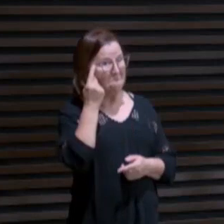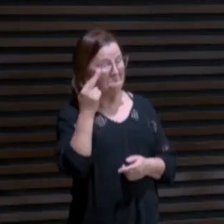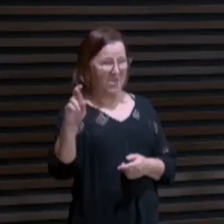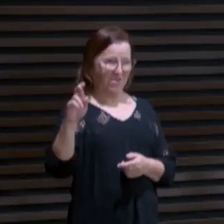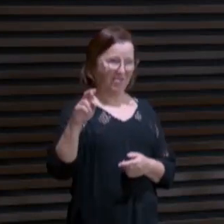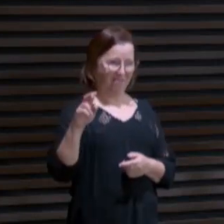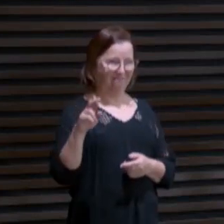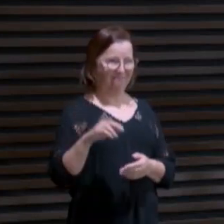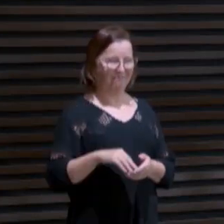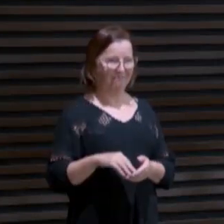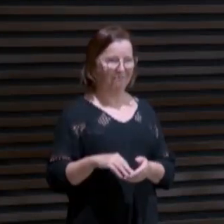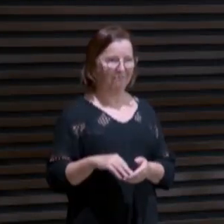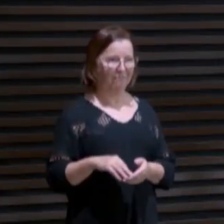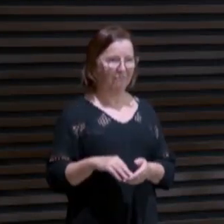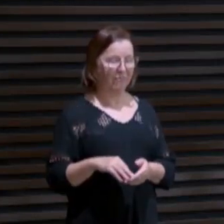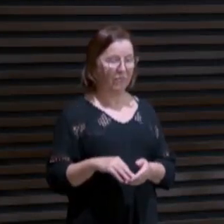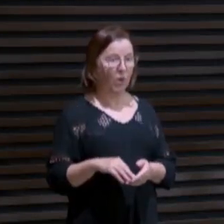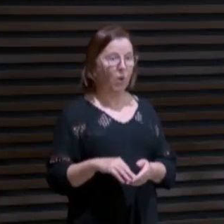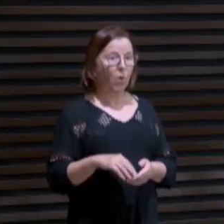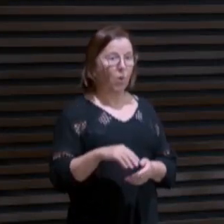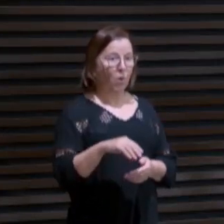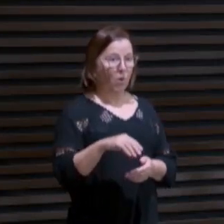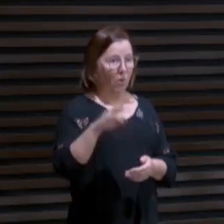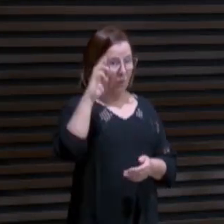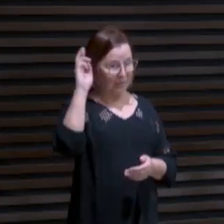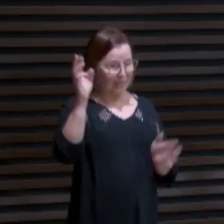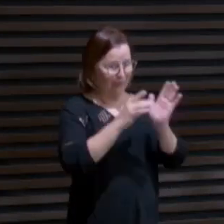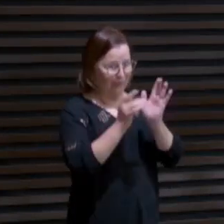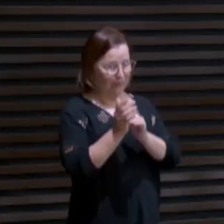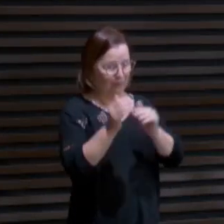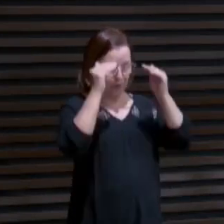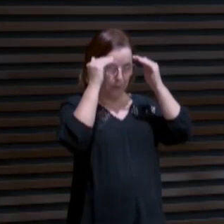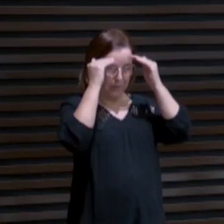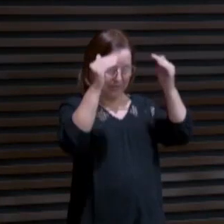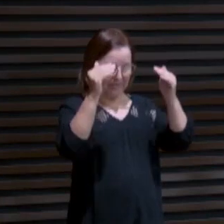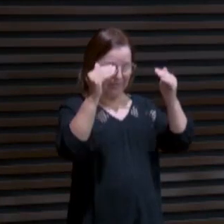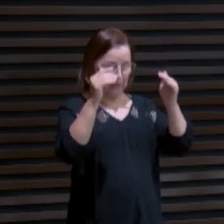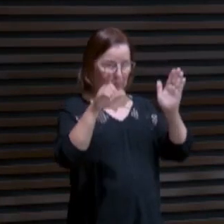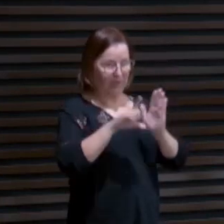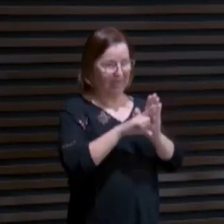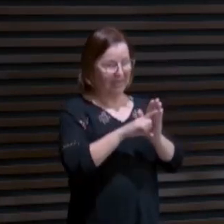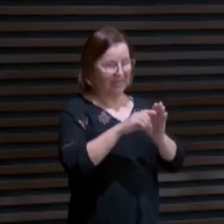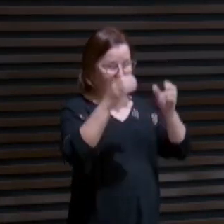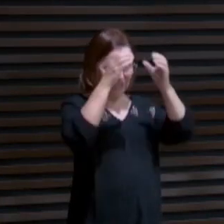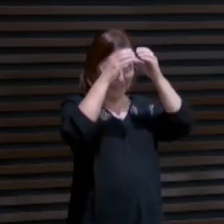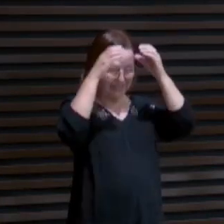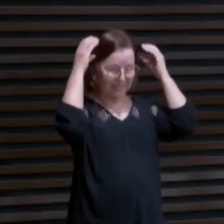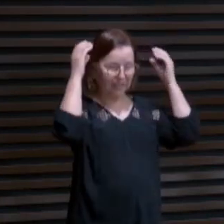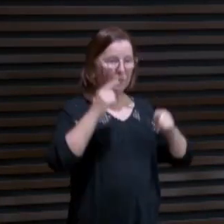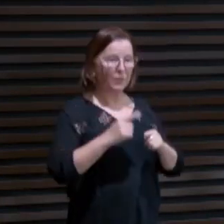Nosso Senhor Jesus obedeceu à lei de César porque ele tinha que ir para a cruz. E a cruz era o